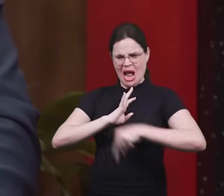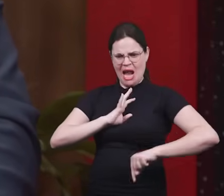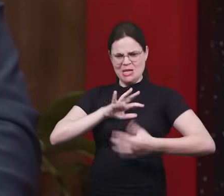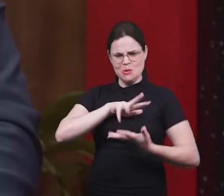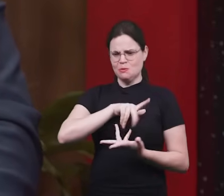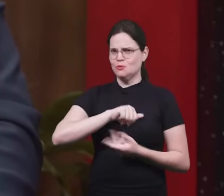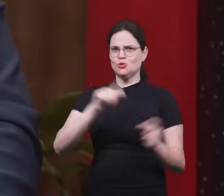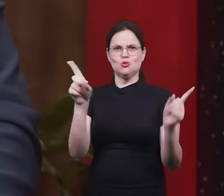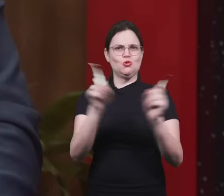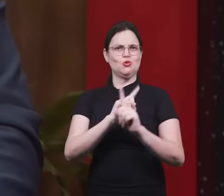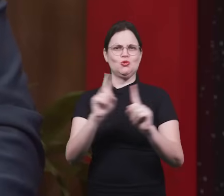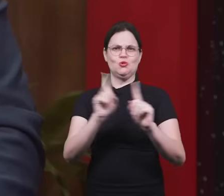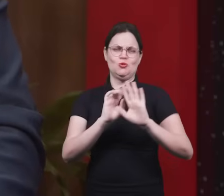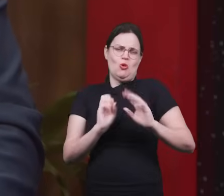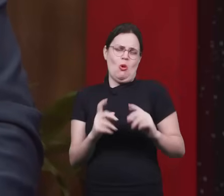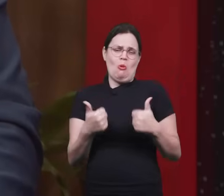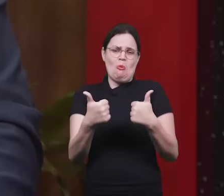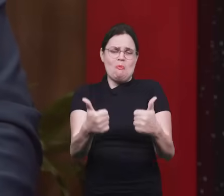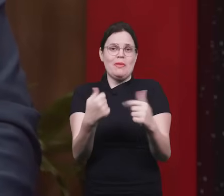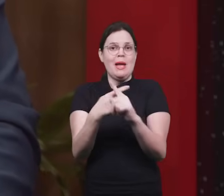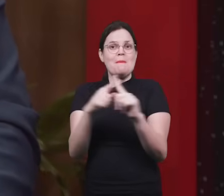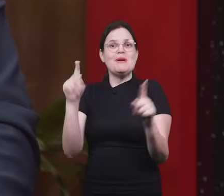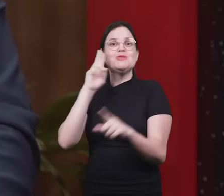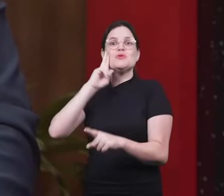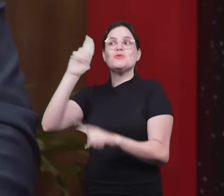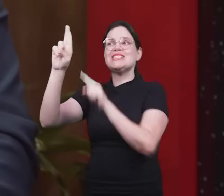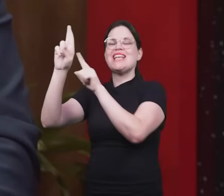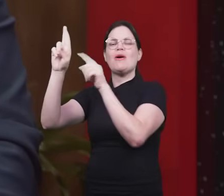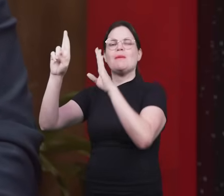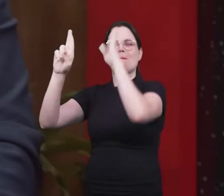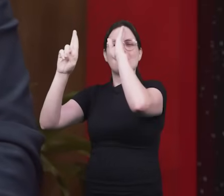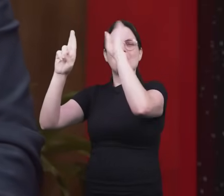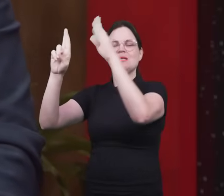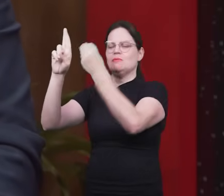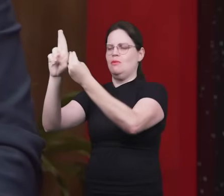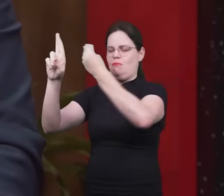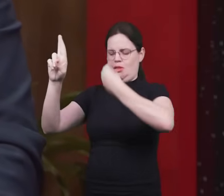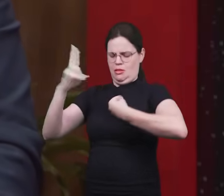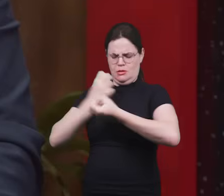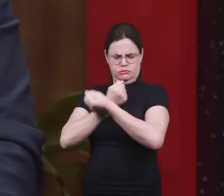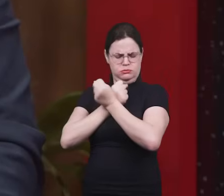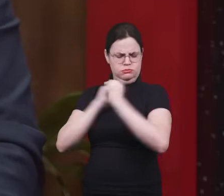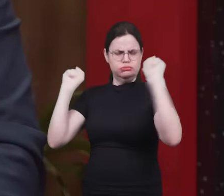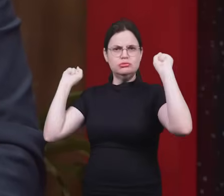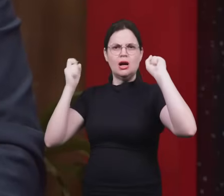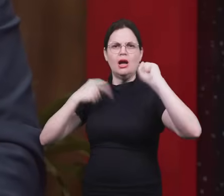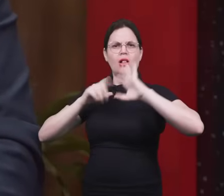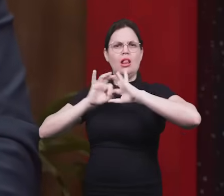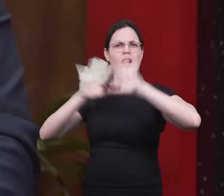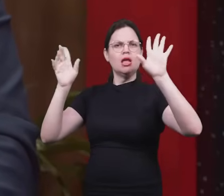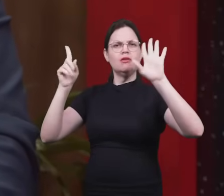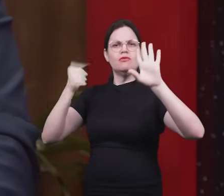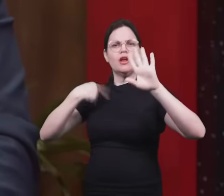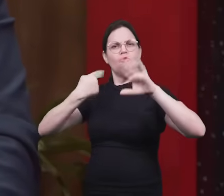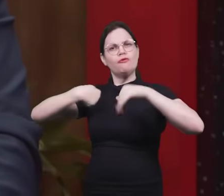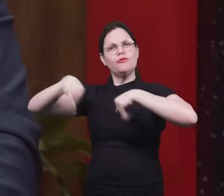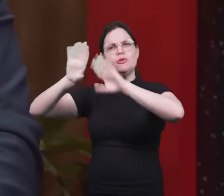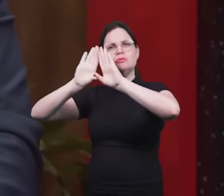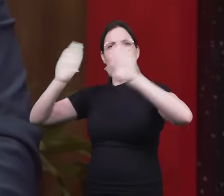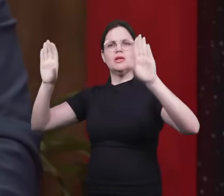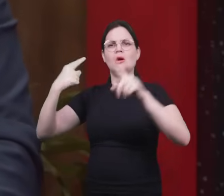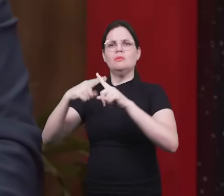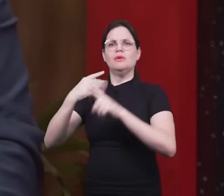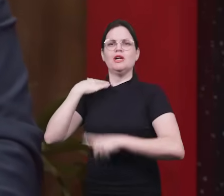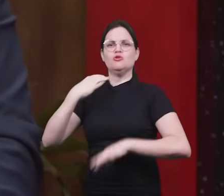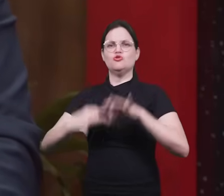a absolvição de Cristo. Glória a Jesus. Ou seja, aquele que vencer, aquele que for fiel, será absolvido. Por quem? Pelo justo